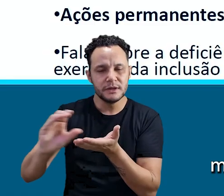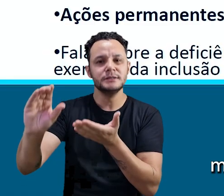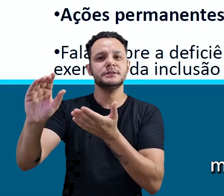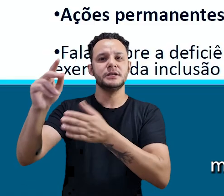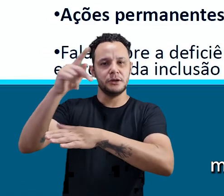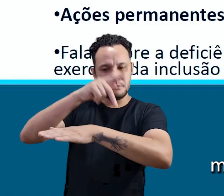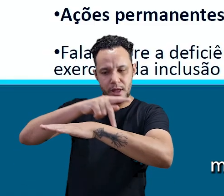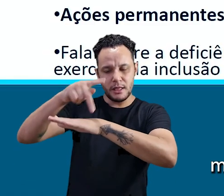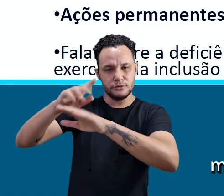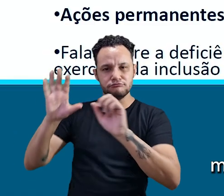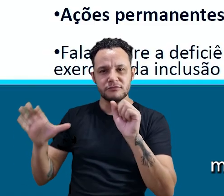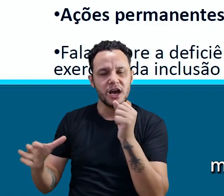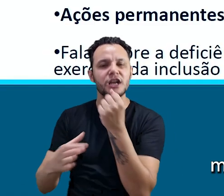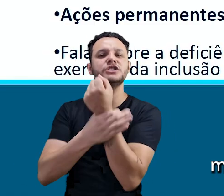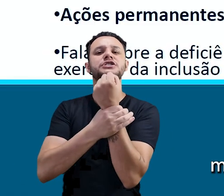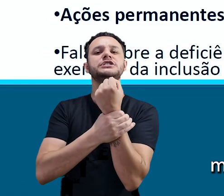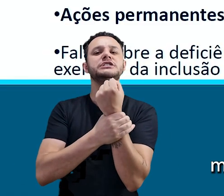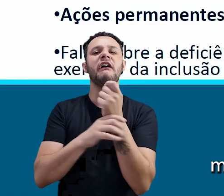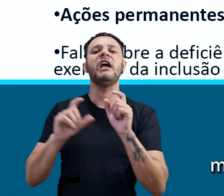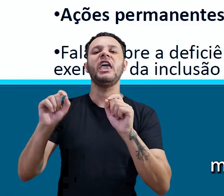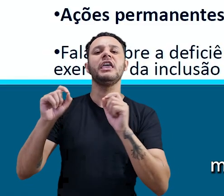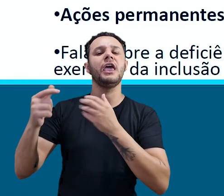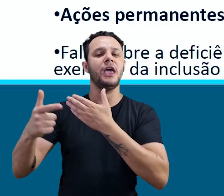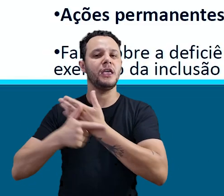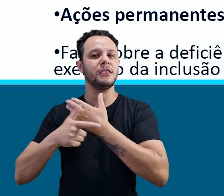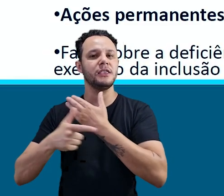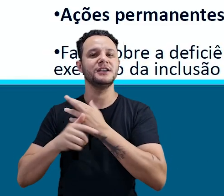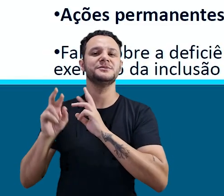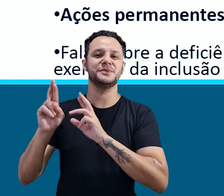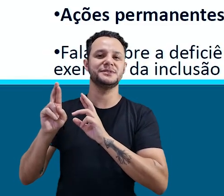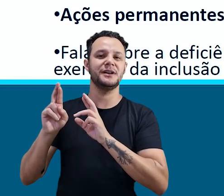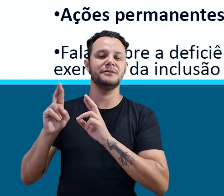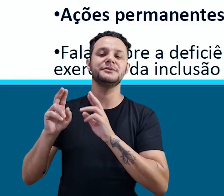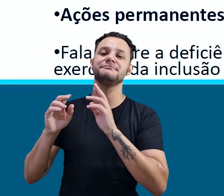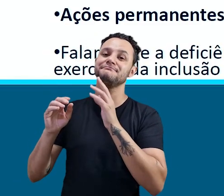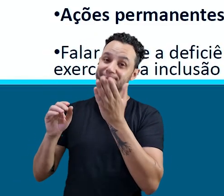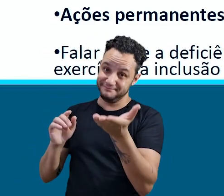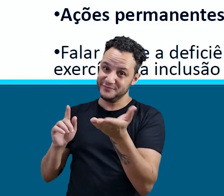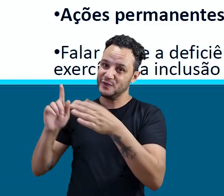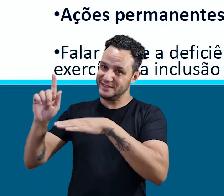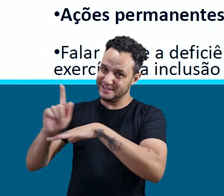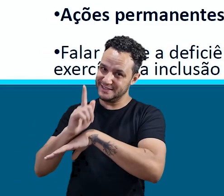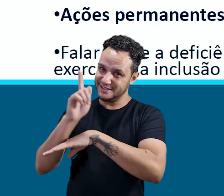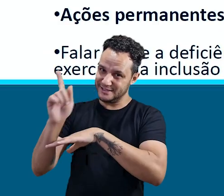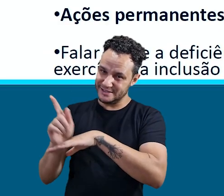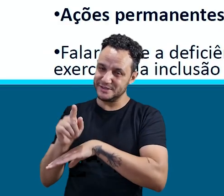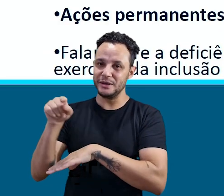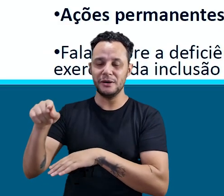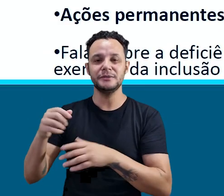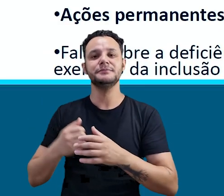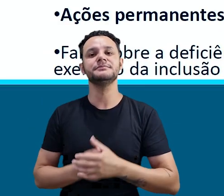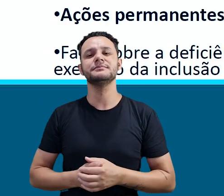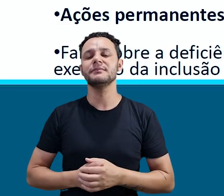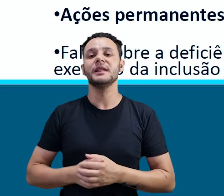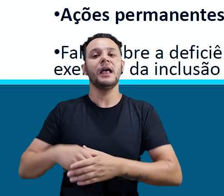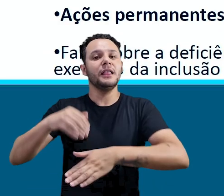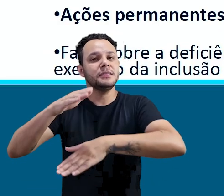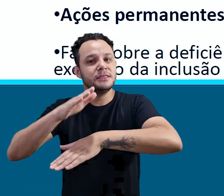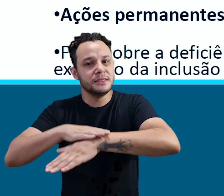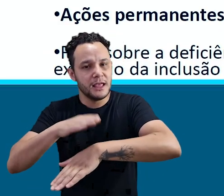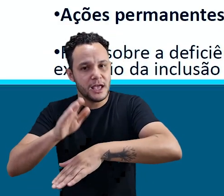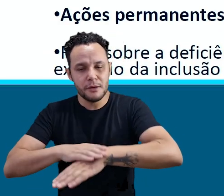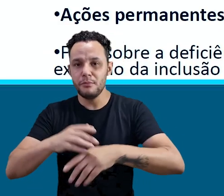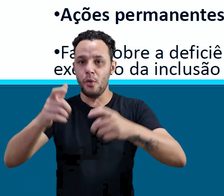mas também pedagógicas para que o AE aconteça? É o gestor, né? A gestora. Incluindo disponibilidade de